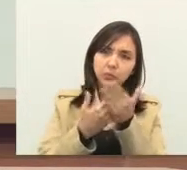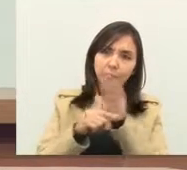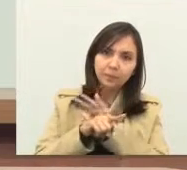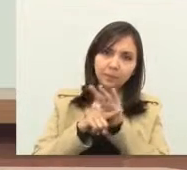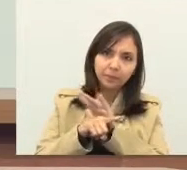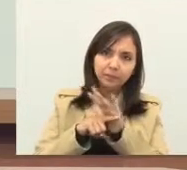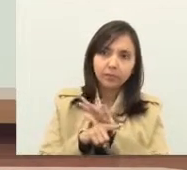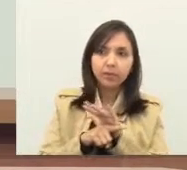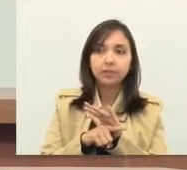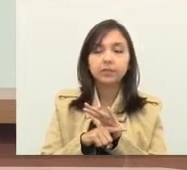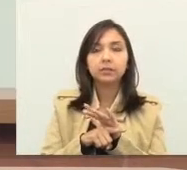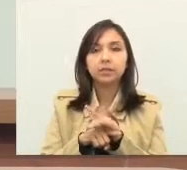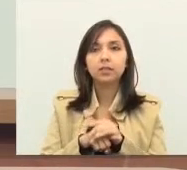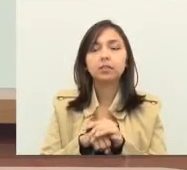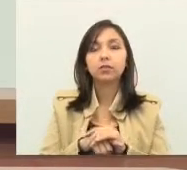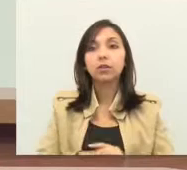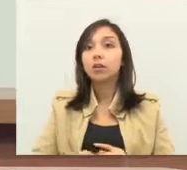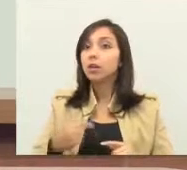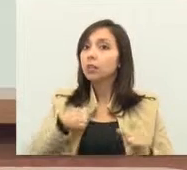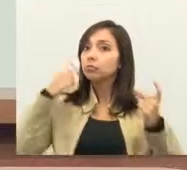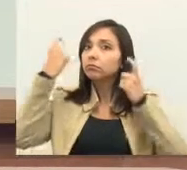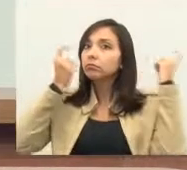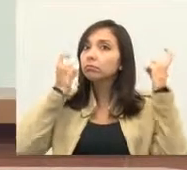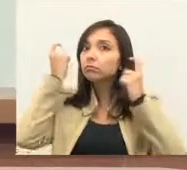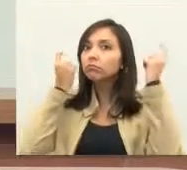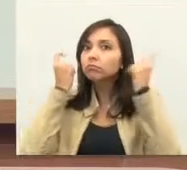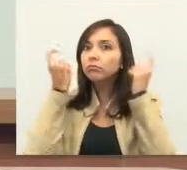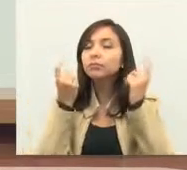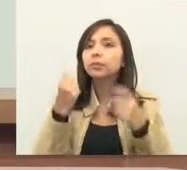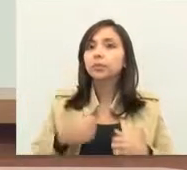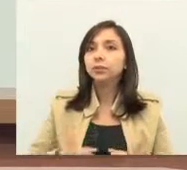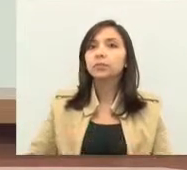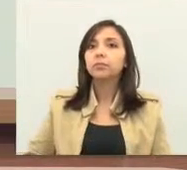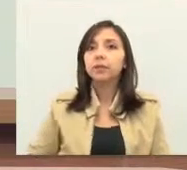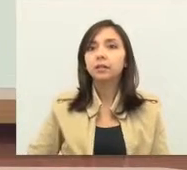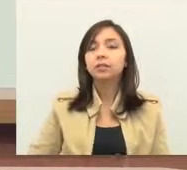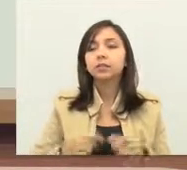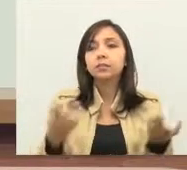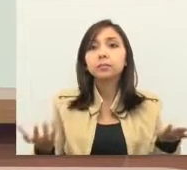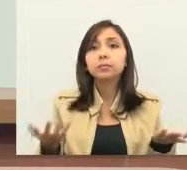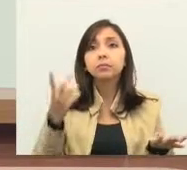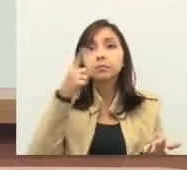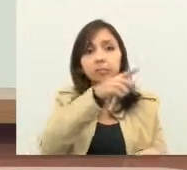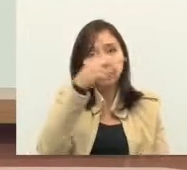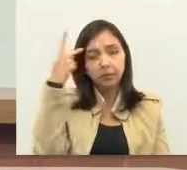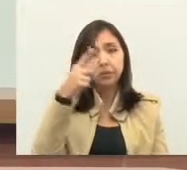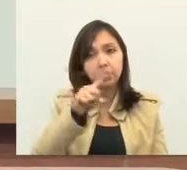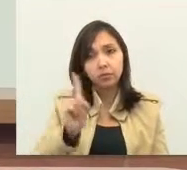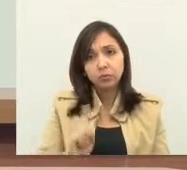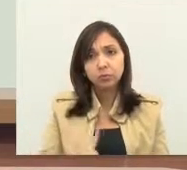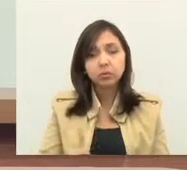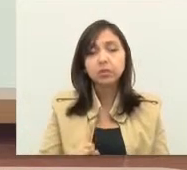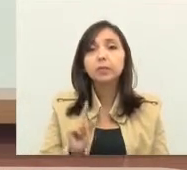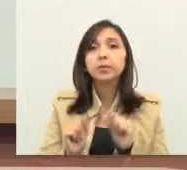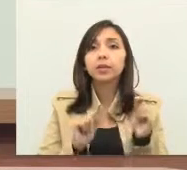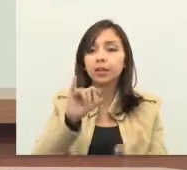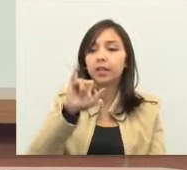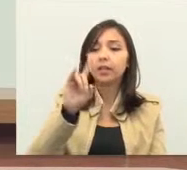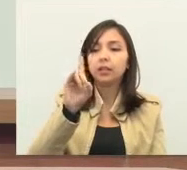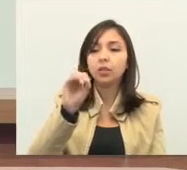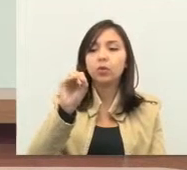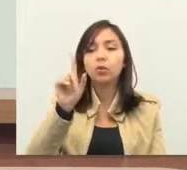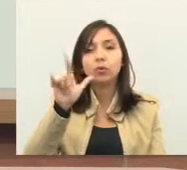tempo, eu fiquei muito preocupada, né? Para quem não sabe, essa ideologia